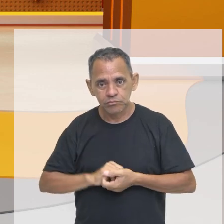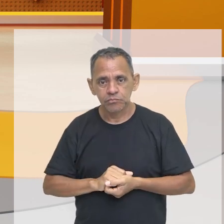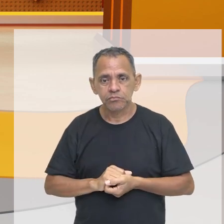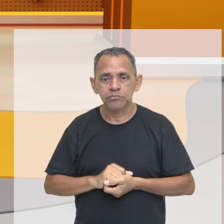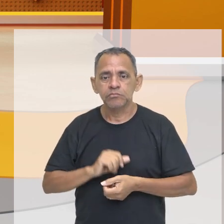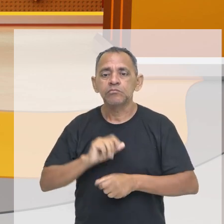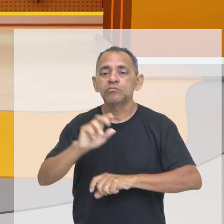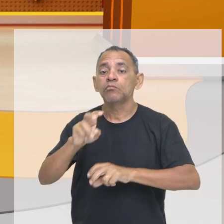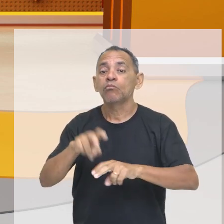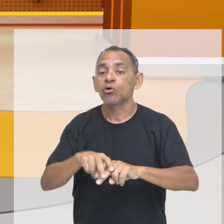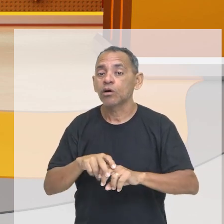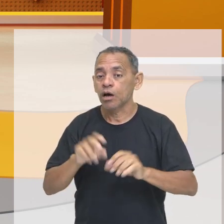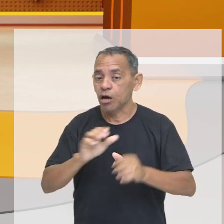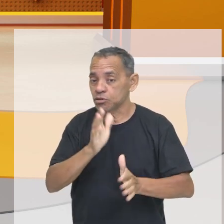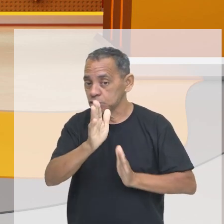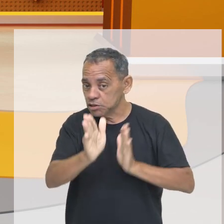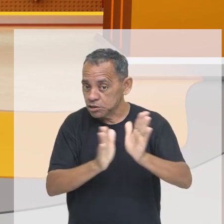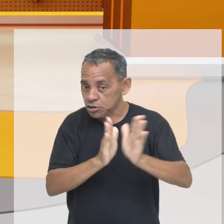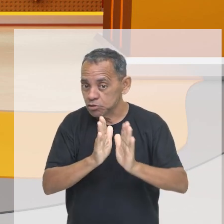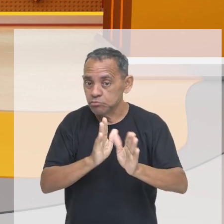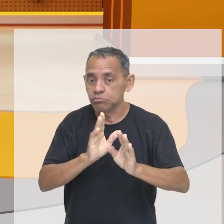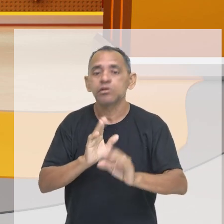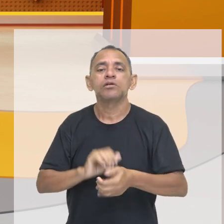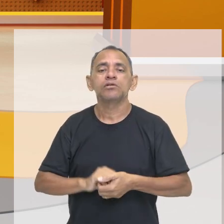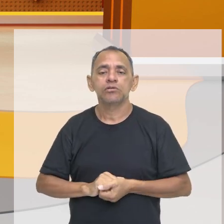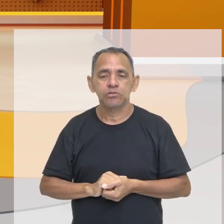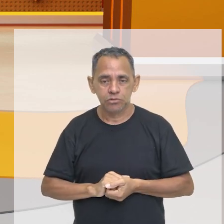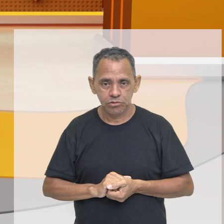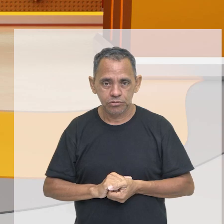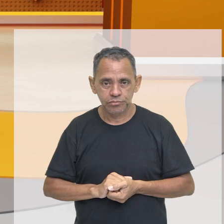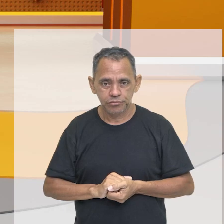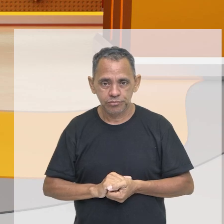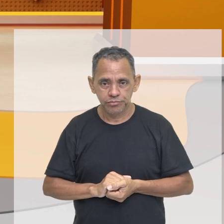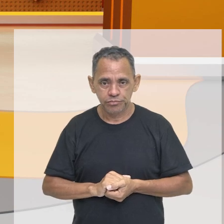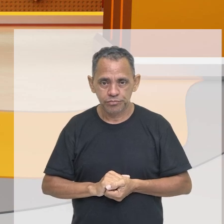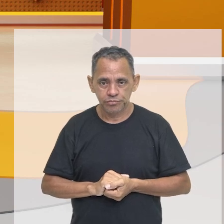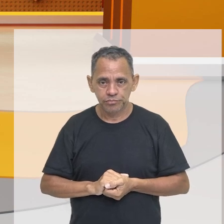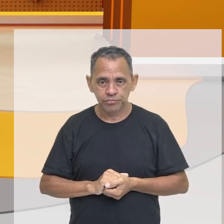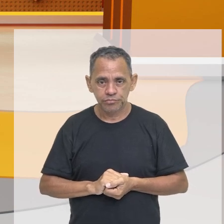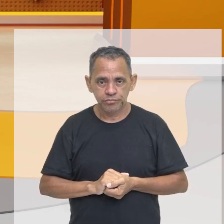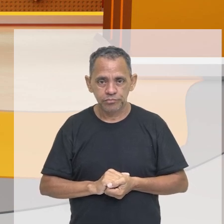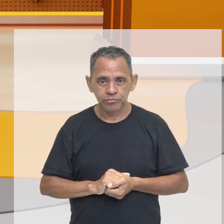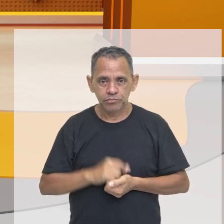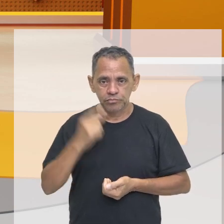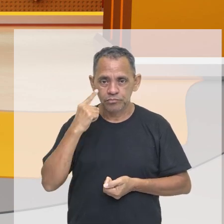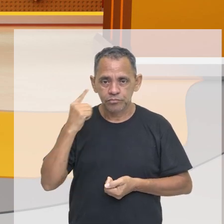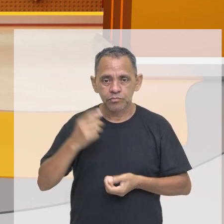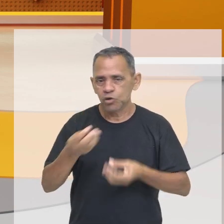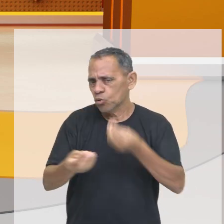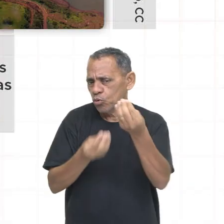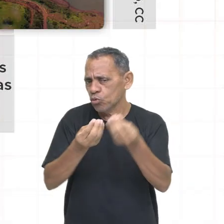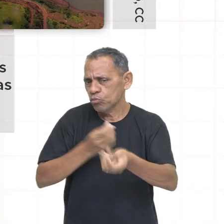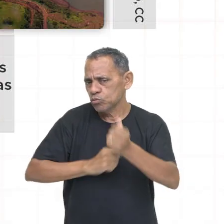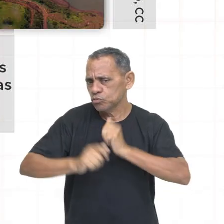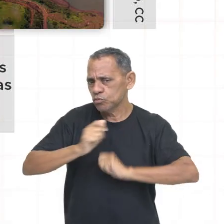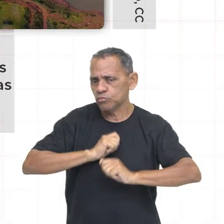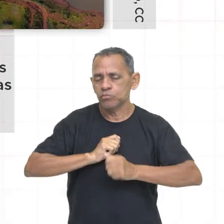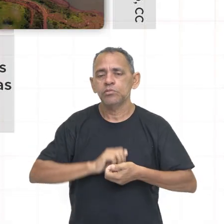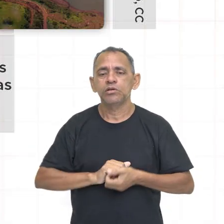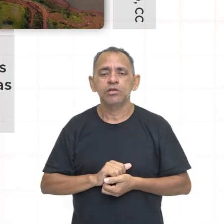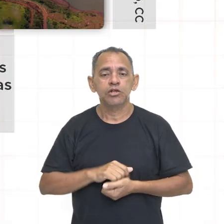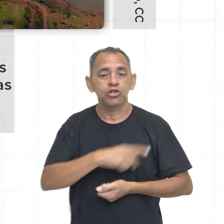econômico advindo aí do período civil-militar, certo? Vamos lá, vamos observar como é que foi a economia do governo de Médici.